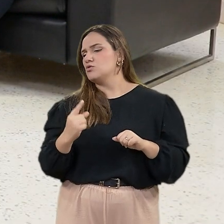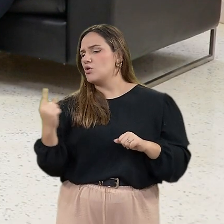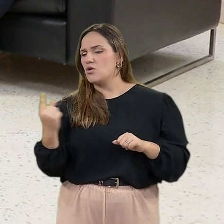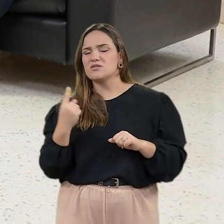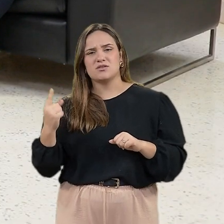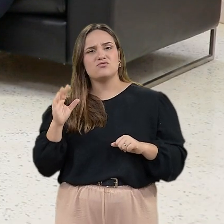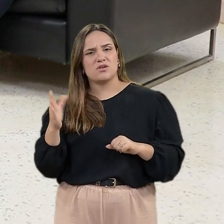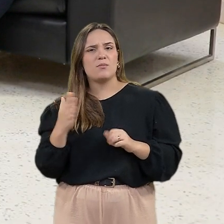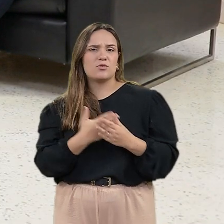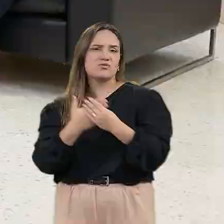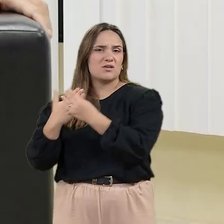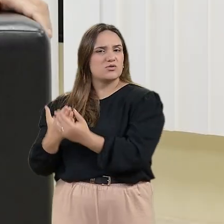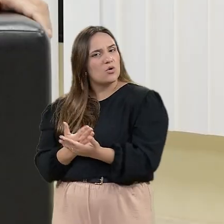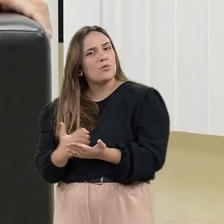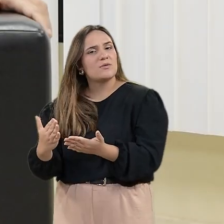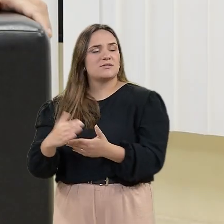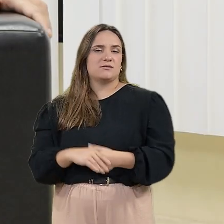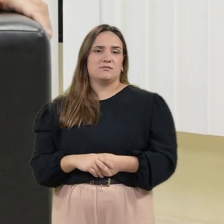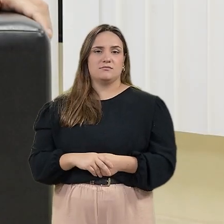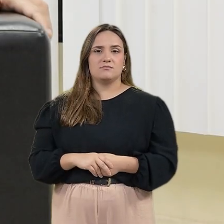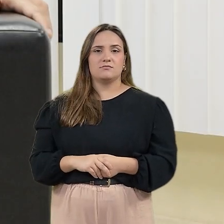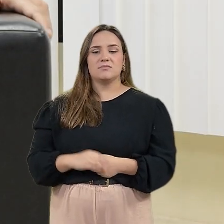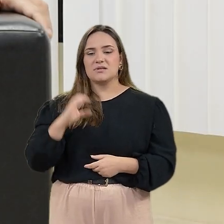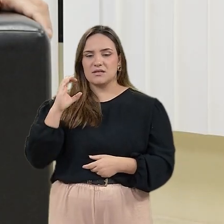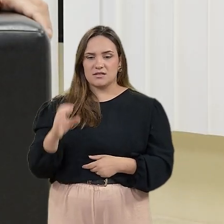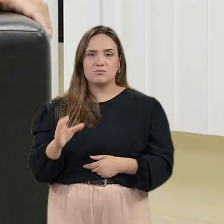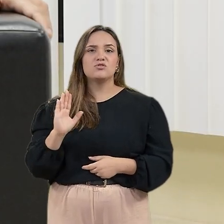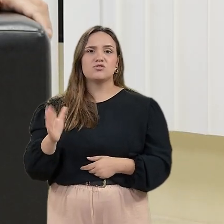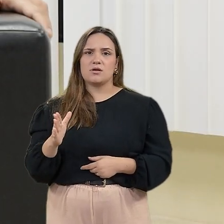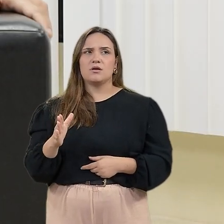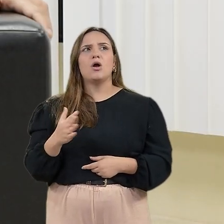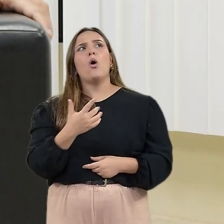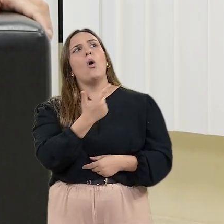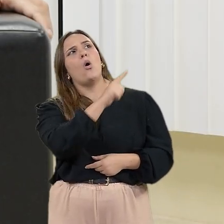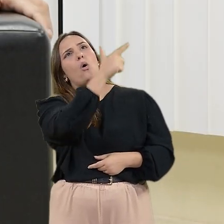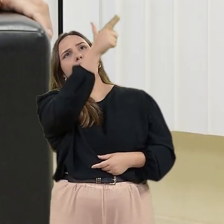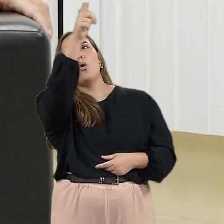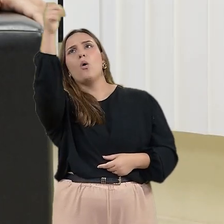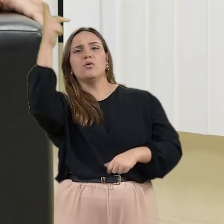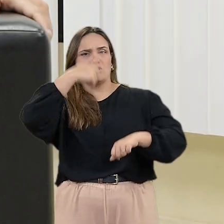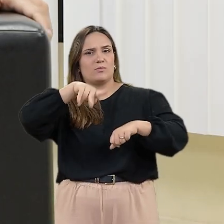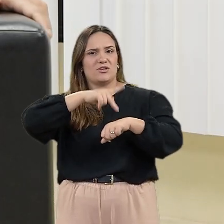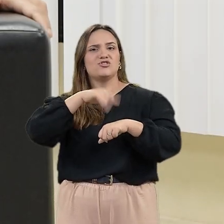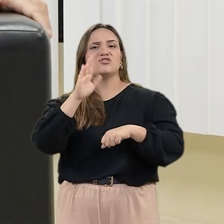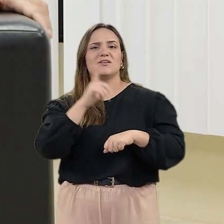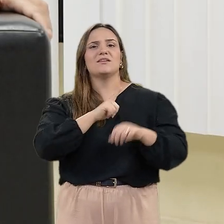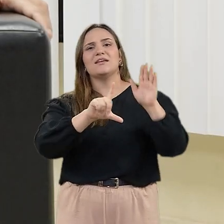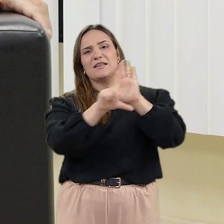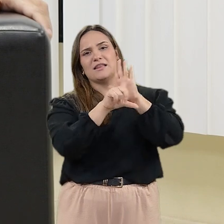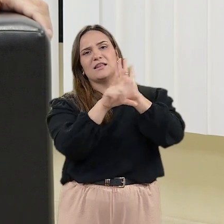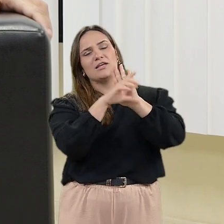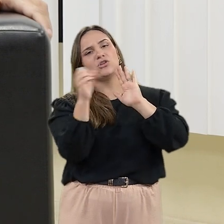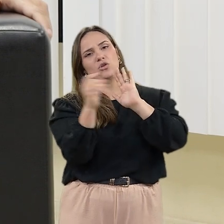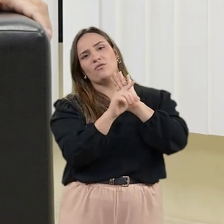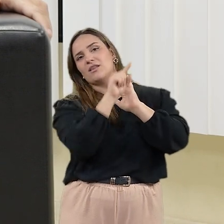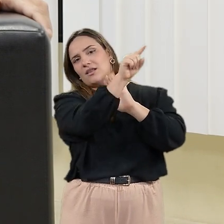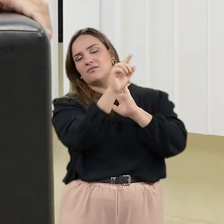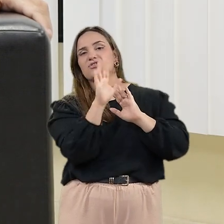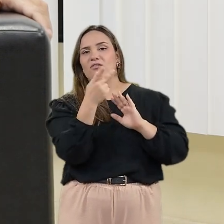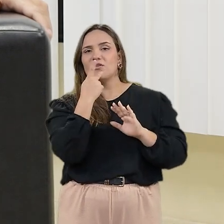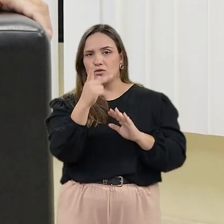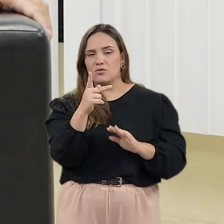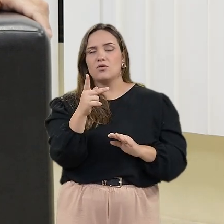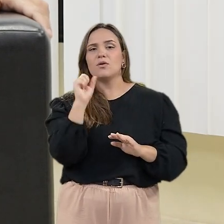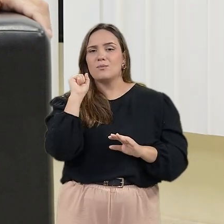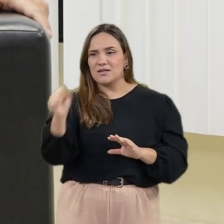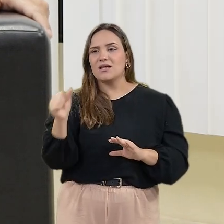um delito autônomo. Aliás, um crime autônomo já em vários países que já têm uma legislação moderna